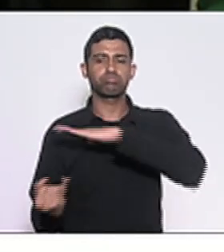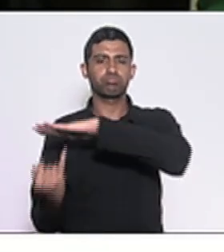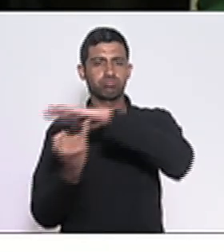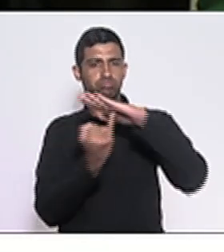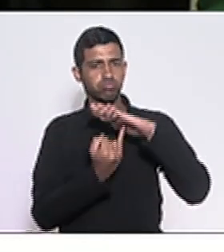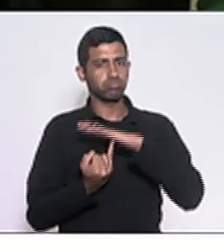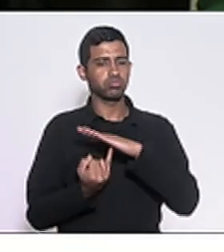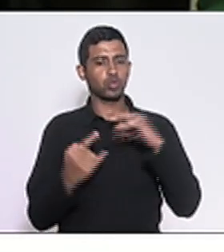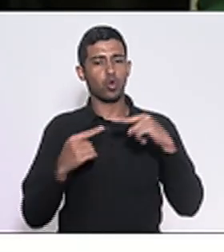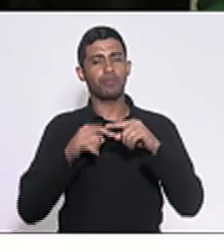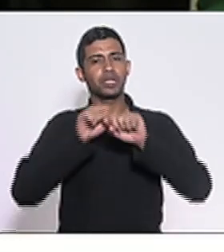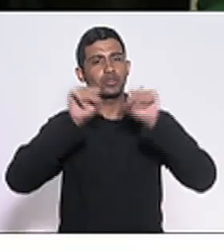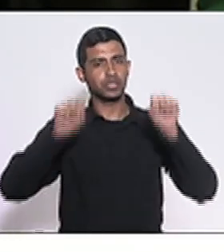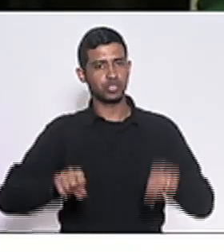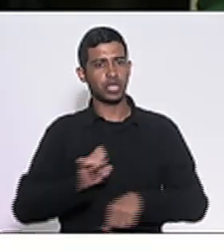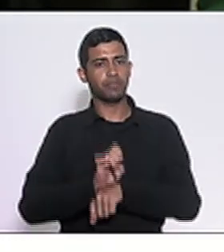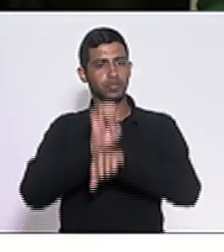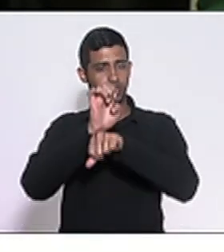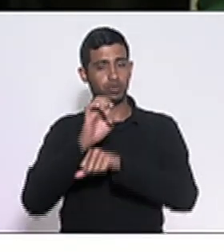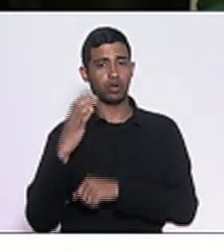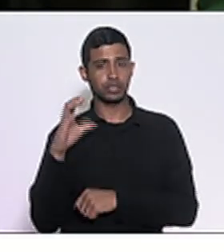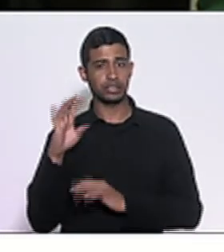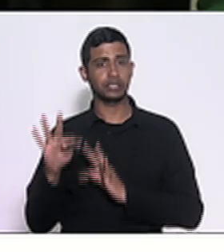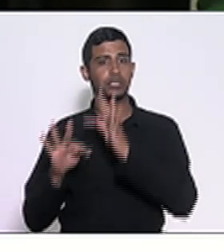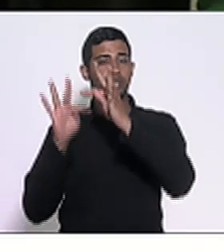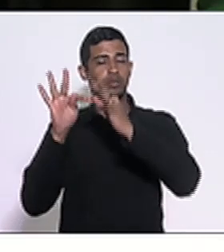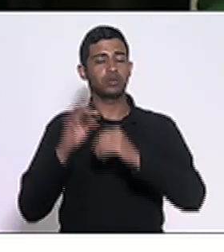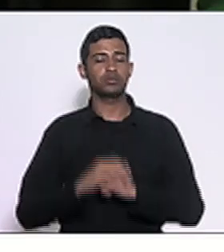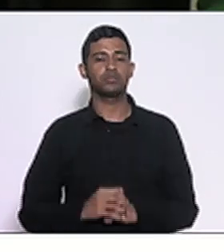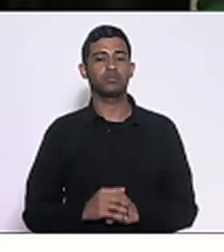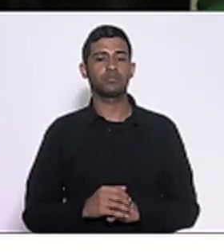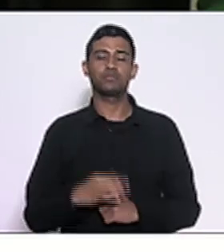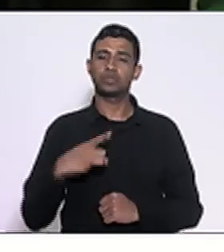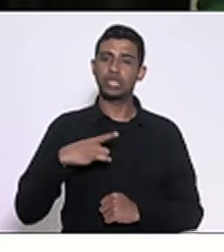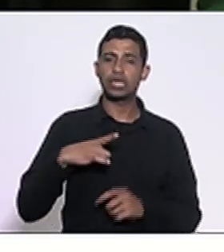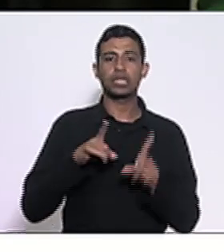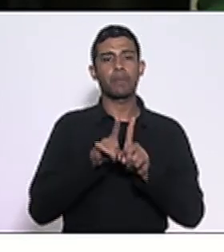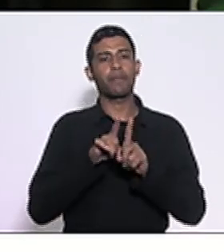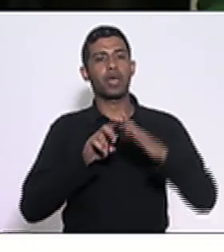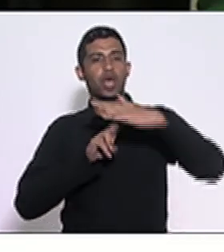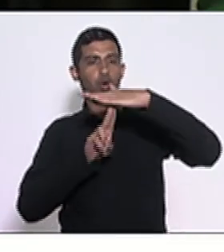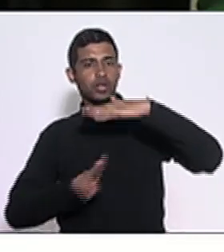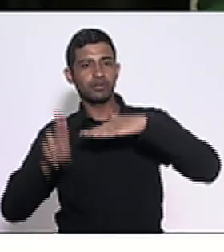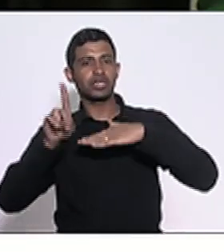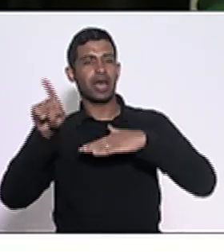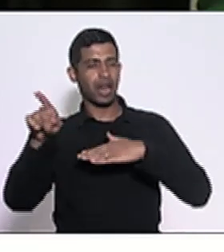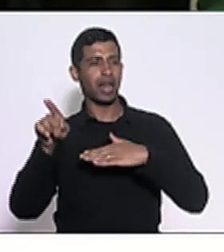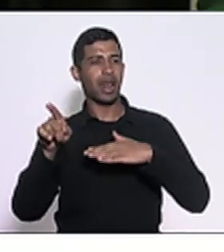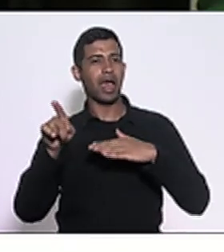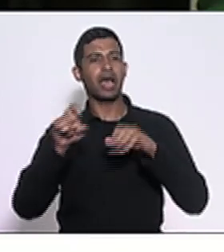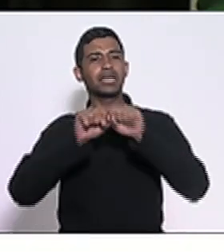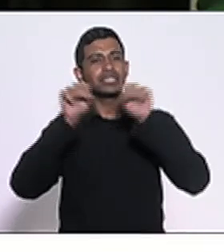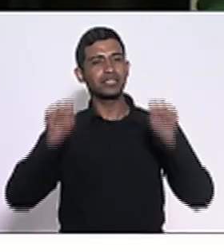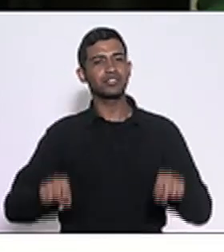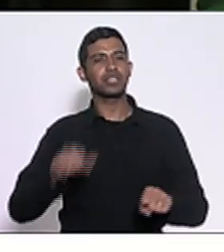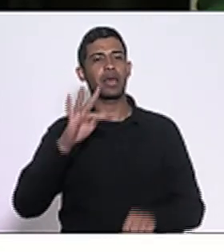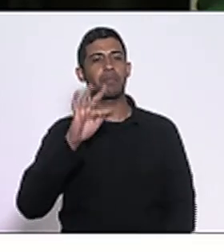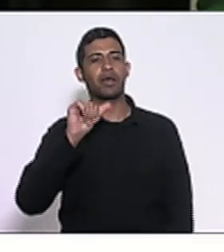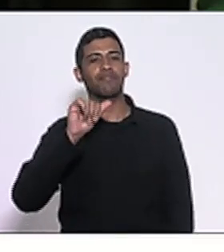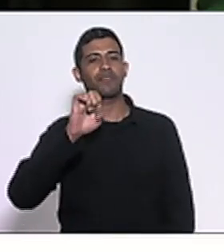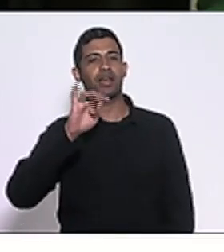o Sistema Estadual de Ciência e Tecnologia, portanto, as universidades, a Rede FATEC, a FAPERJ, a